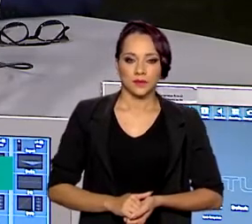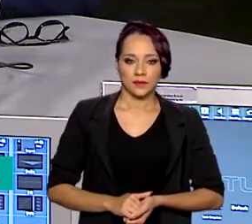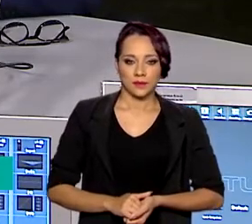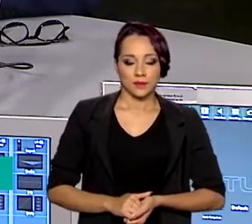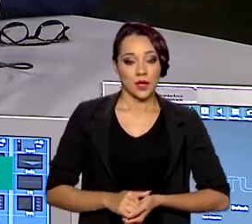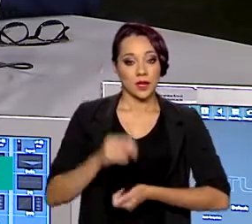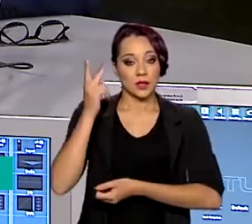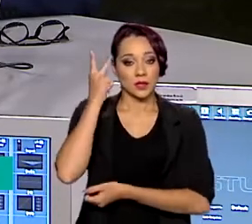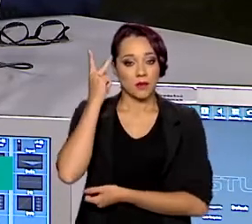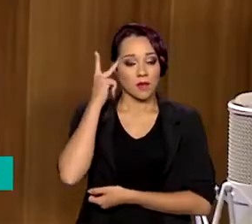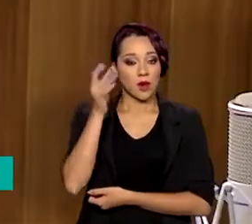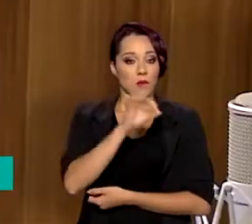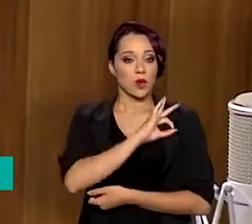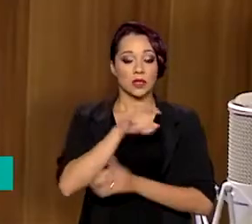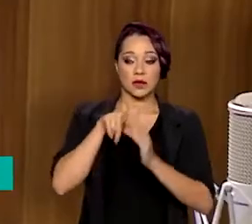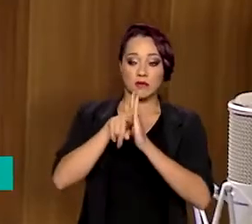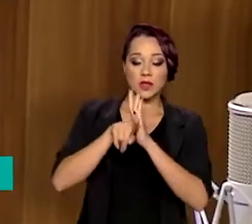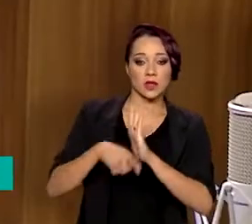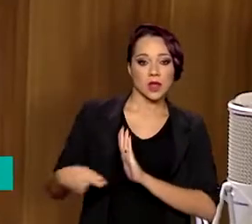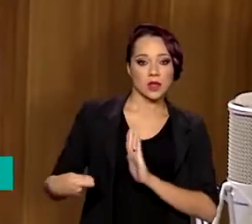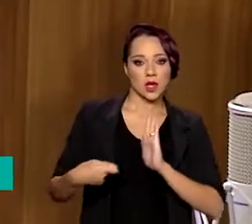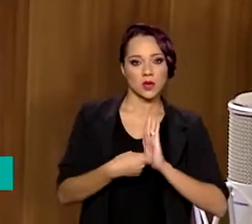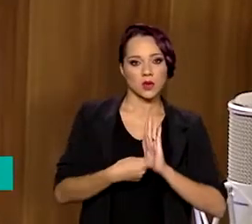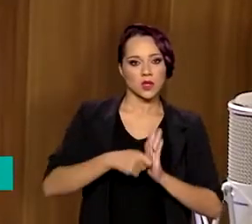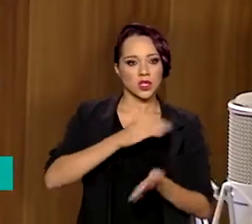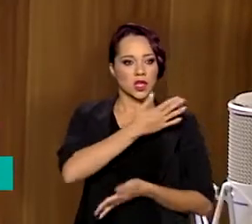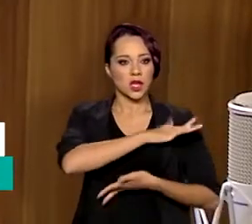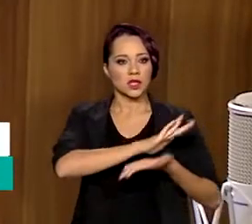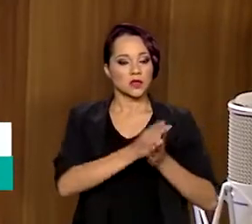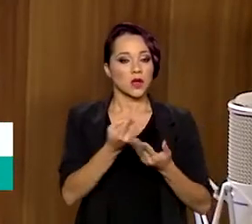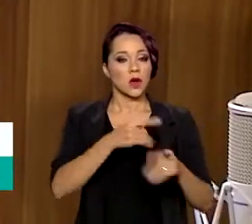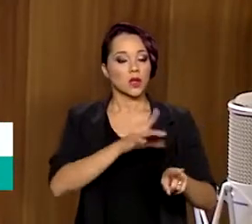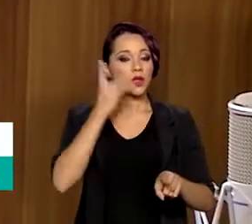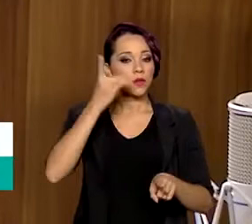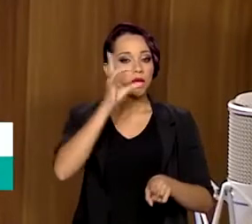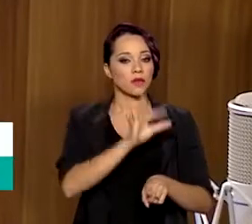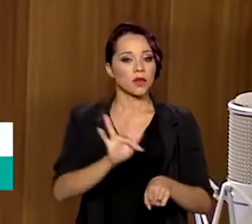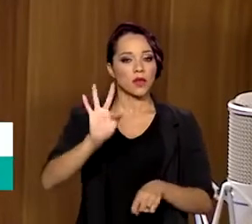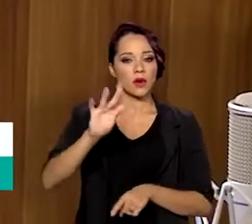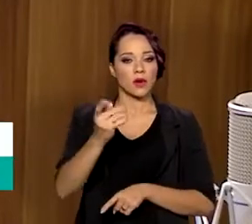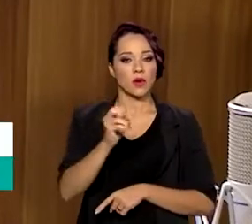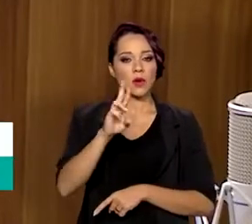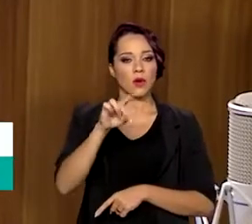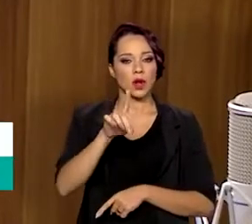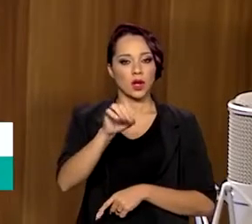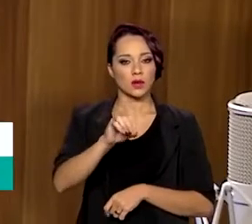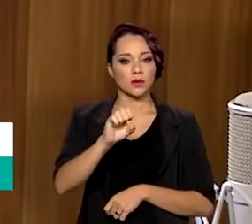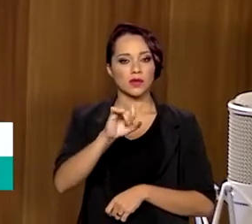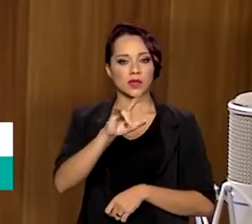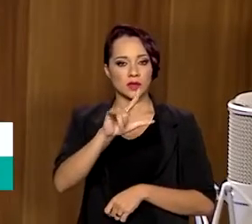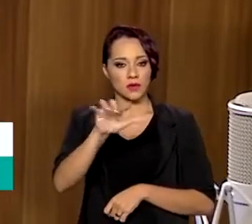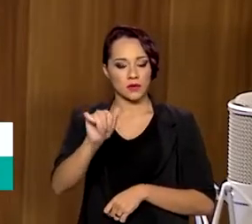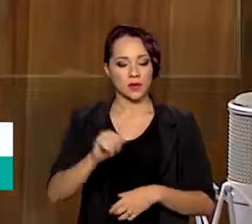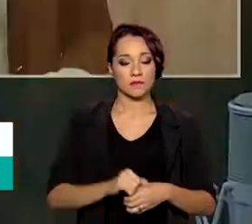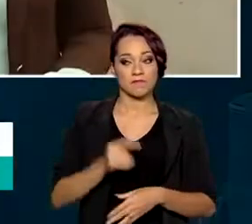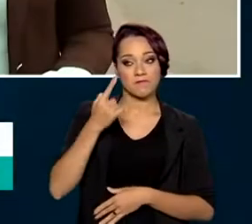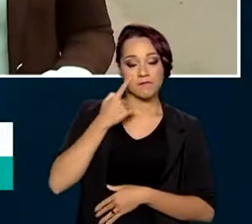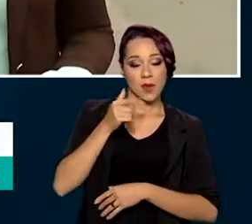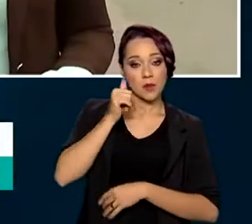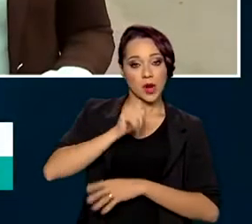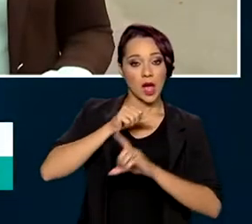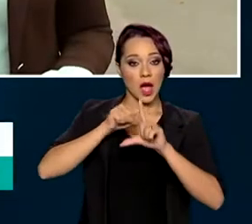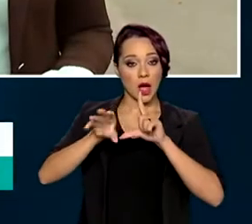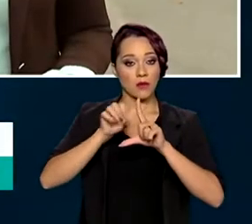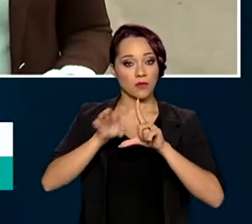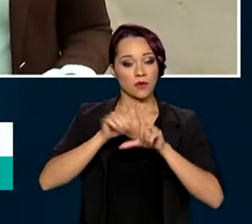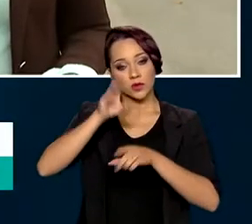Em São Paulo, a polícia investiga uma denúncia de racismo contra o deputado federal Orlando Silva, do PCdoB. Érica Pinheiro está ao vivo com a